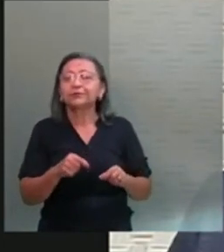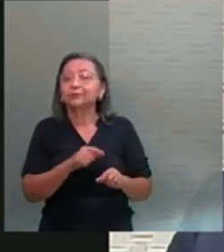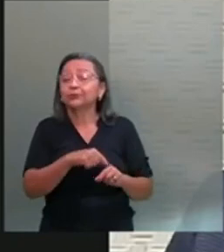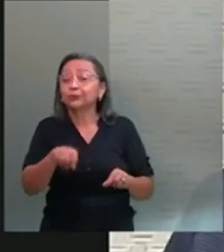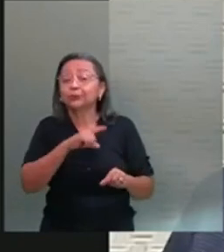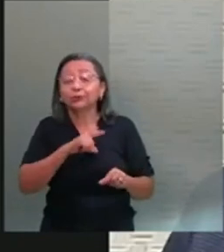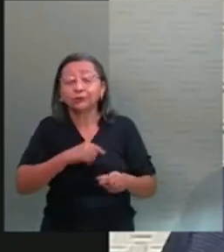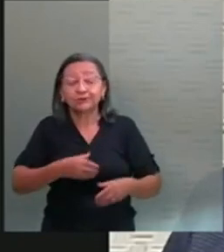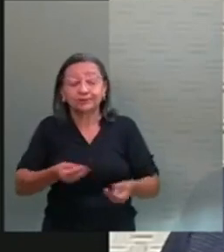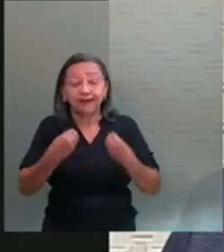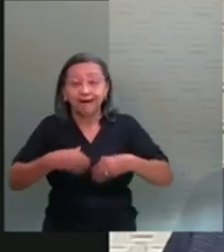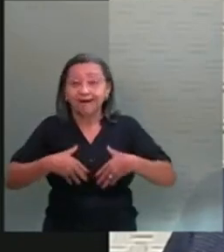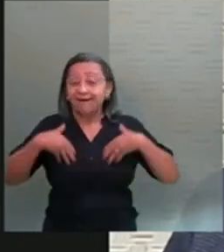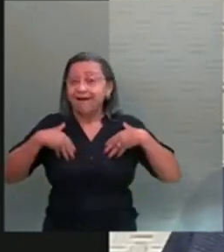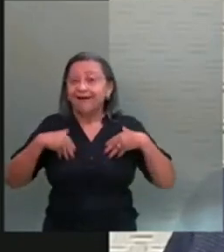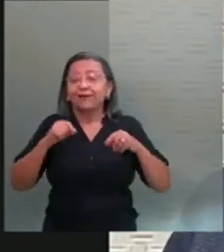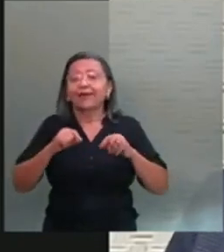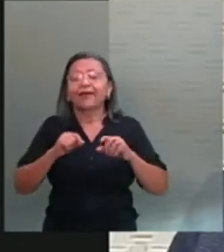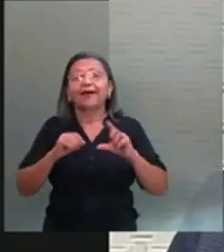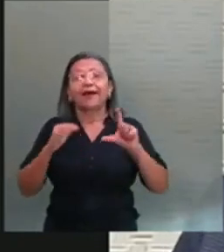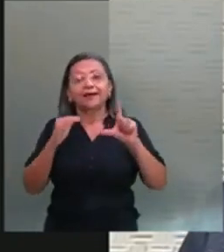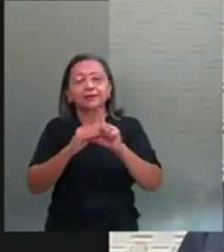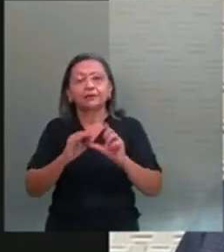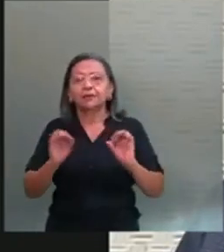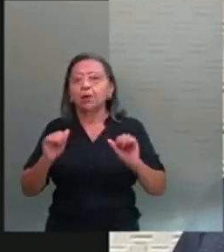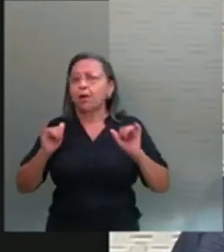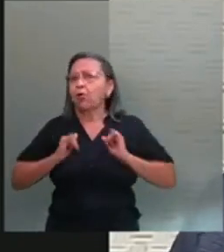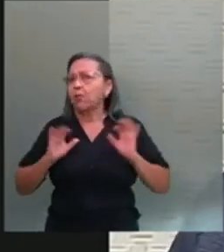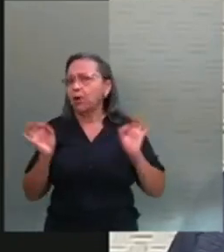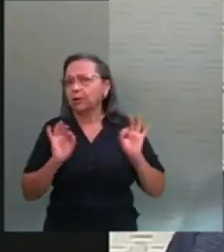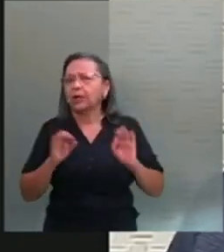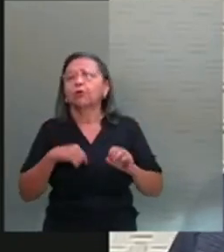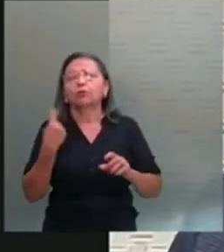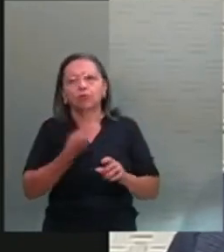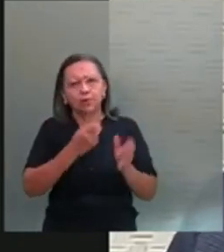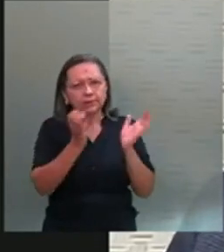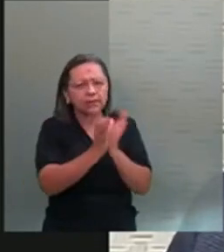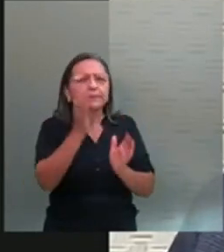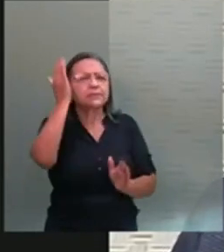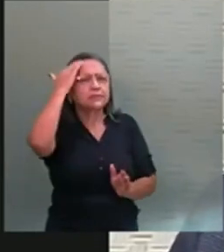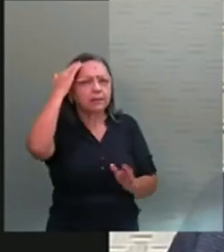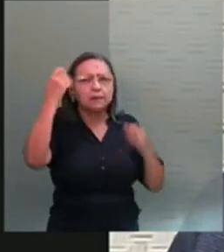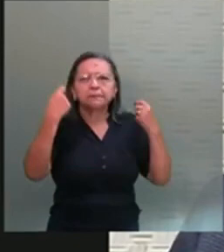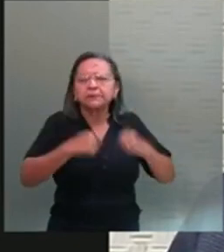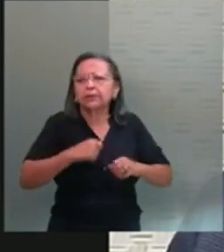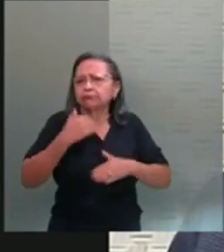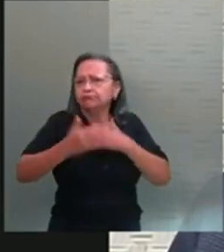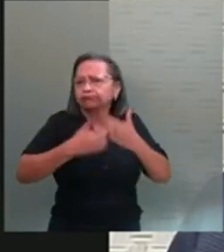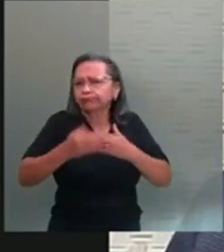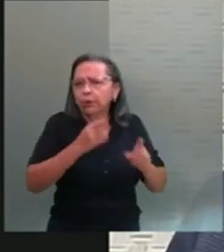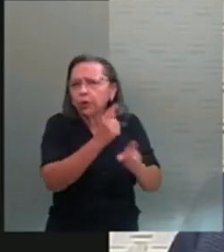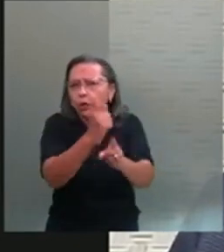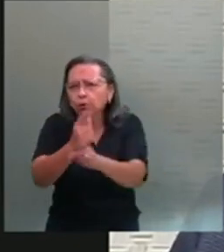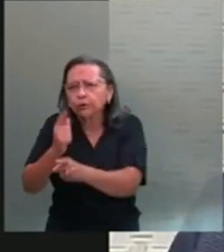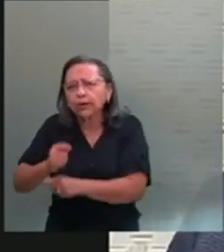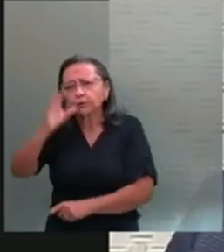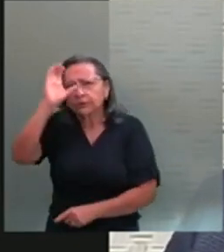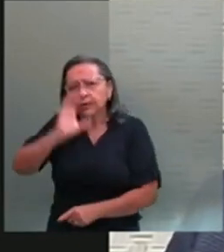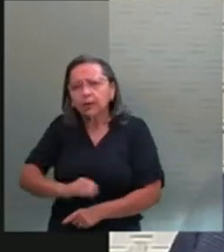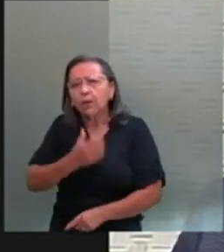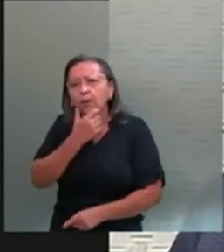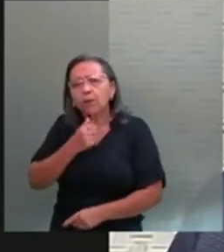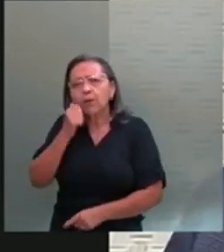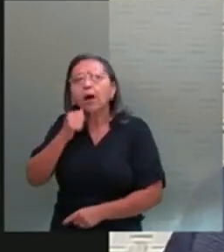orgulho, a agência não se acomoda sobre eles. Nossa equipe sabe que é preciso ir ao encontro do cidadão e da